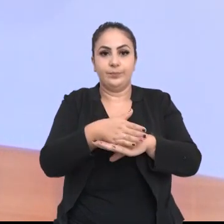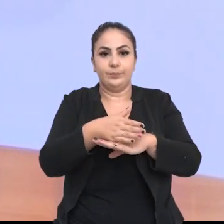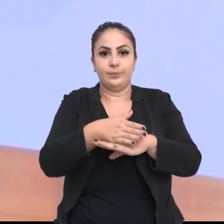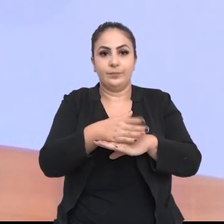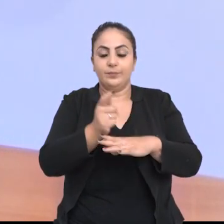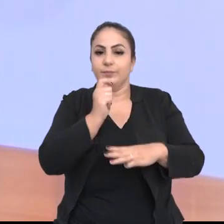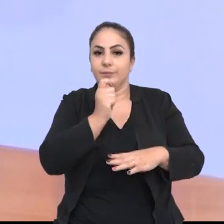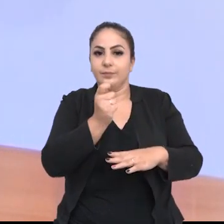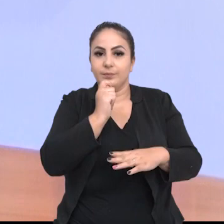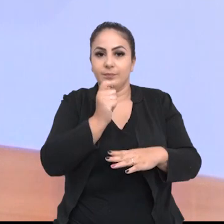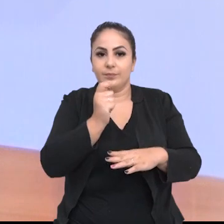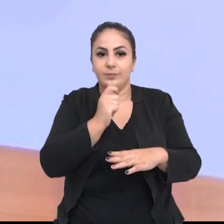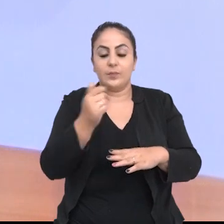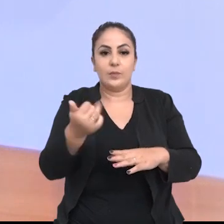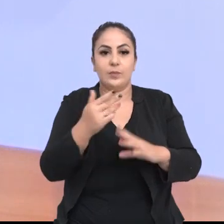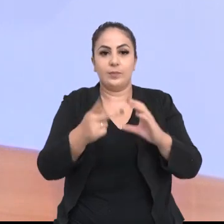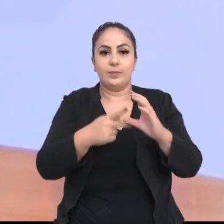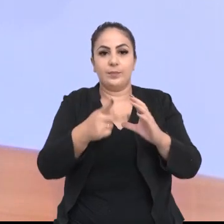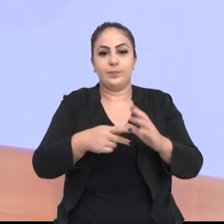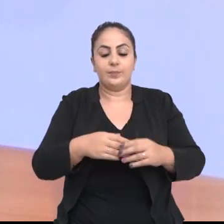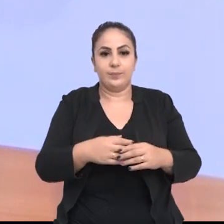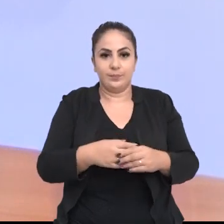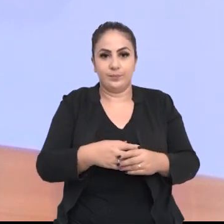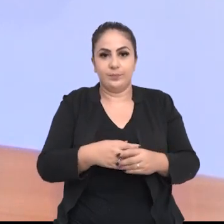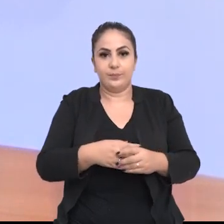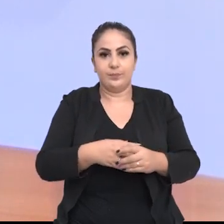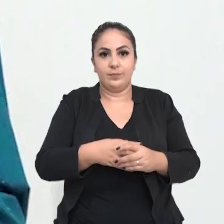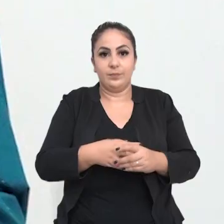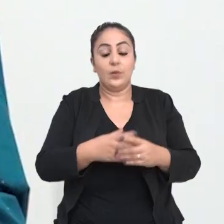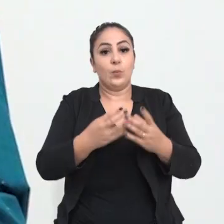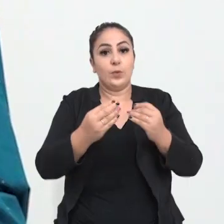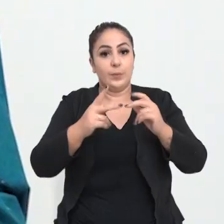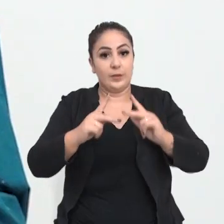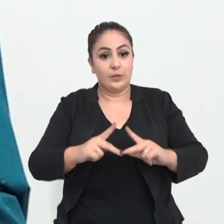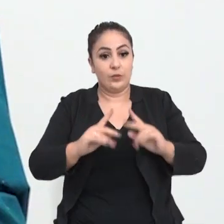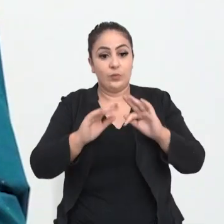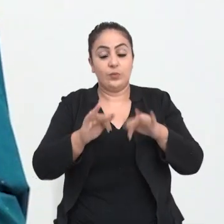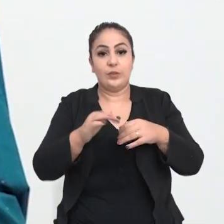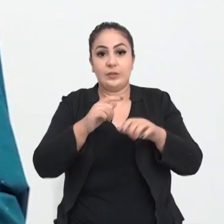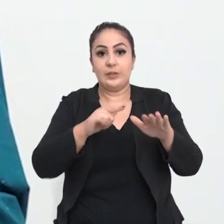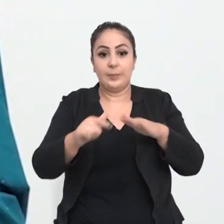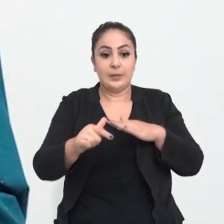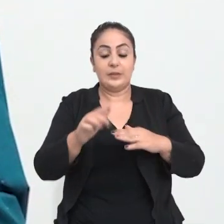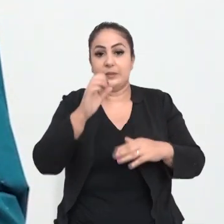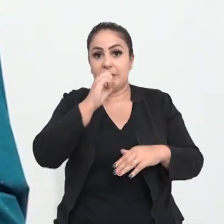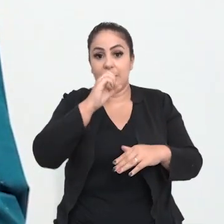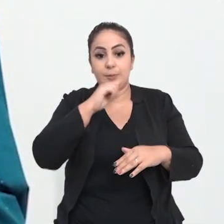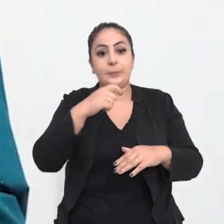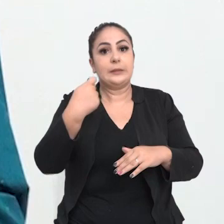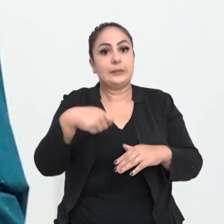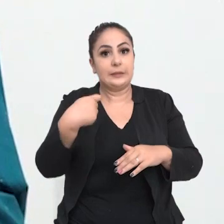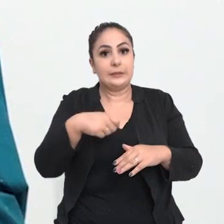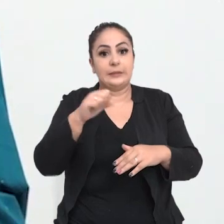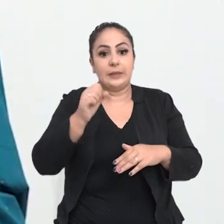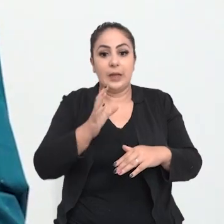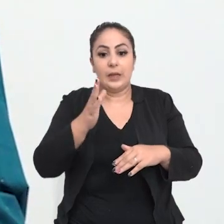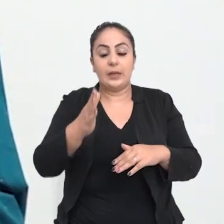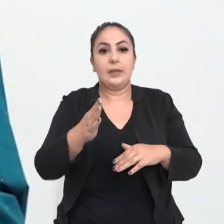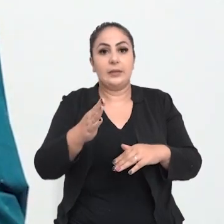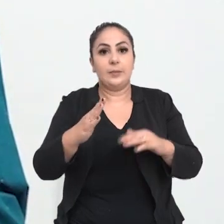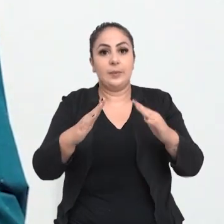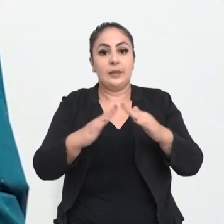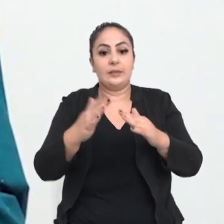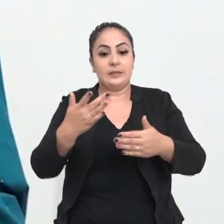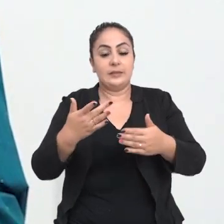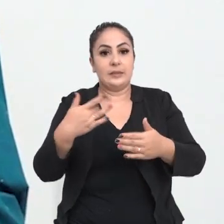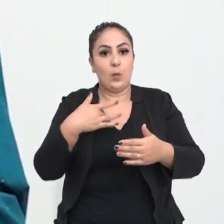participaram da série de entrevistas O Novo Legislativo. E muitas pessoas no final de semana, sábado, precisam ir até um